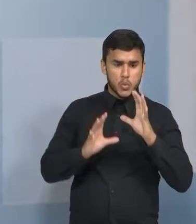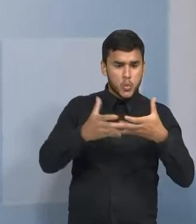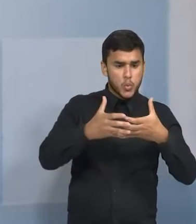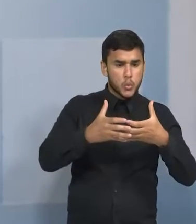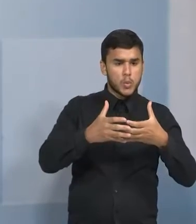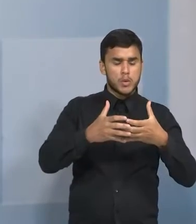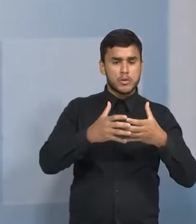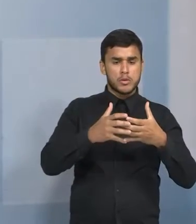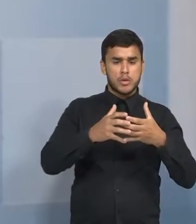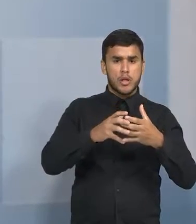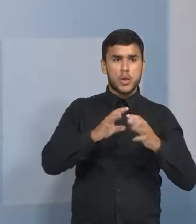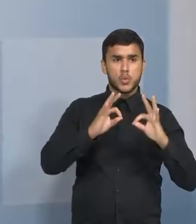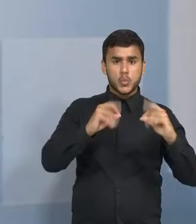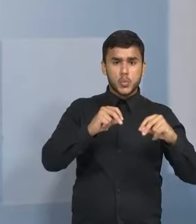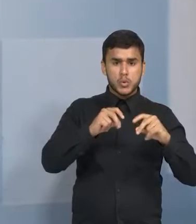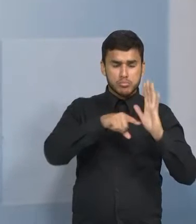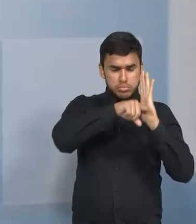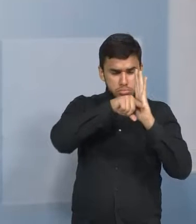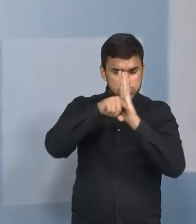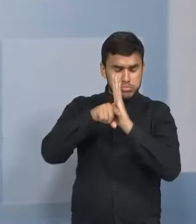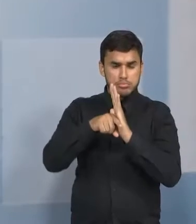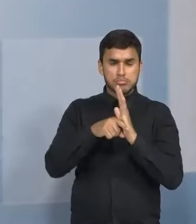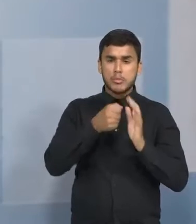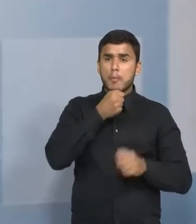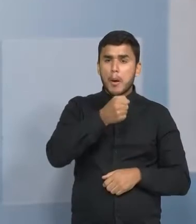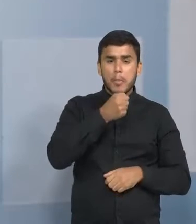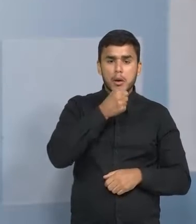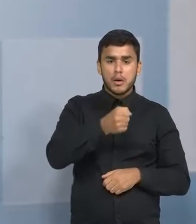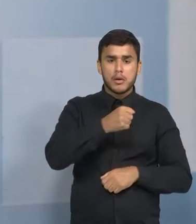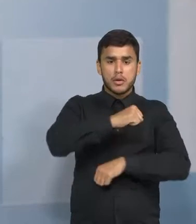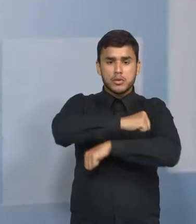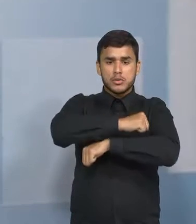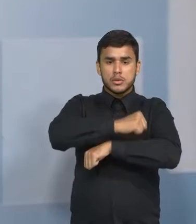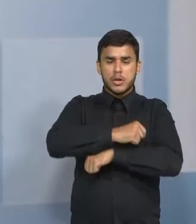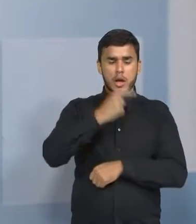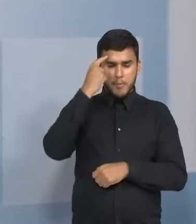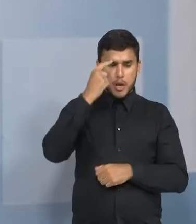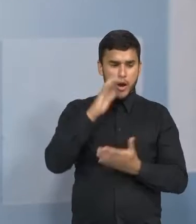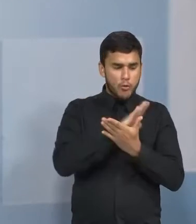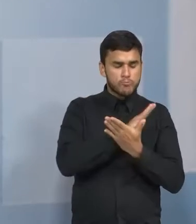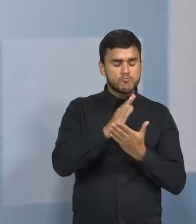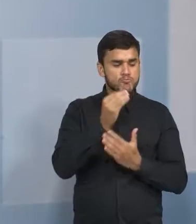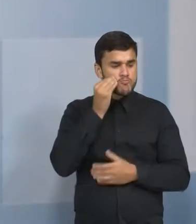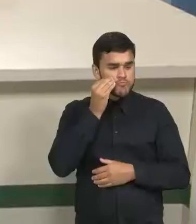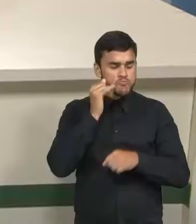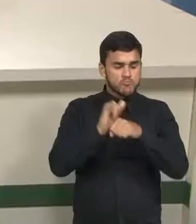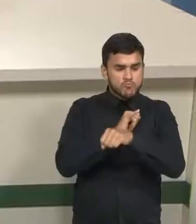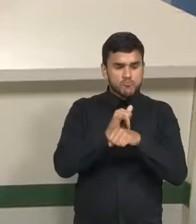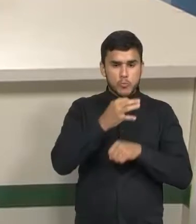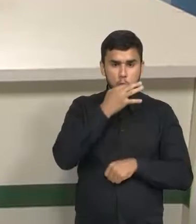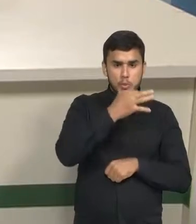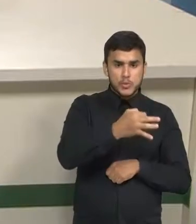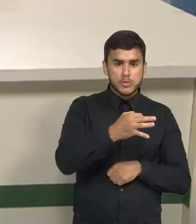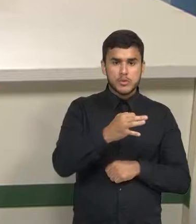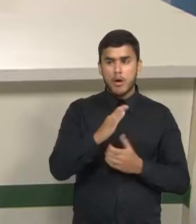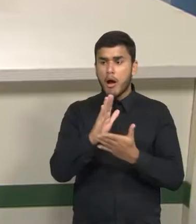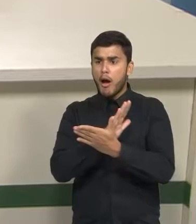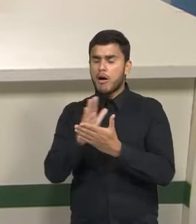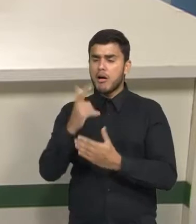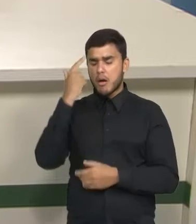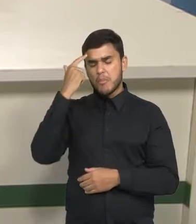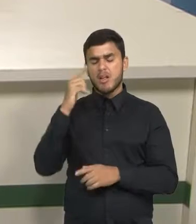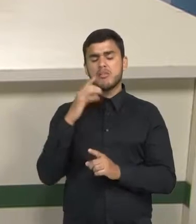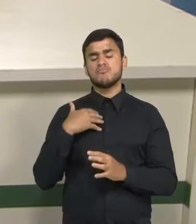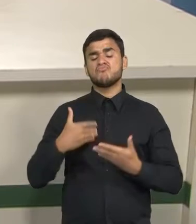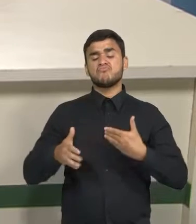na minha avaliação e na sua principalmente, tenta só jogar gasolina, né? Mas o que eu queria, a crítica tem que ser feita como eu fiz e